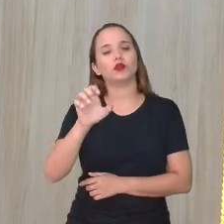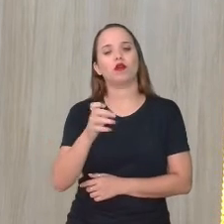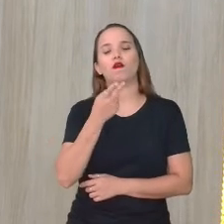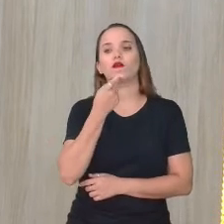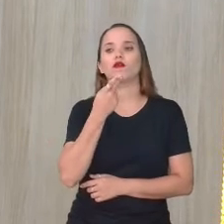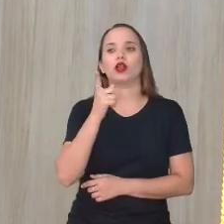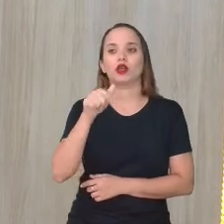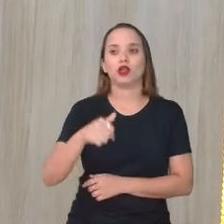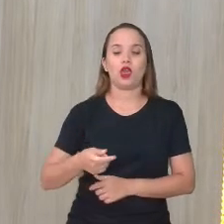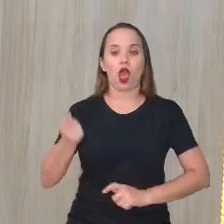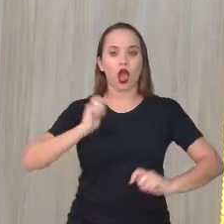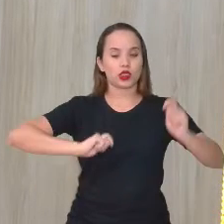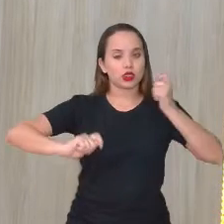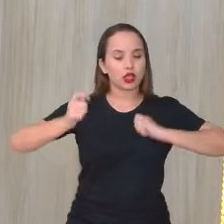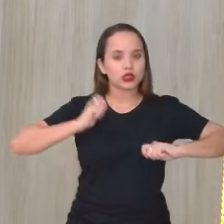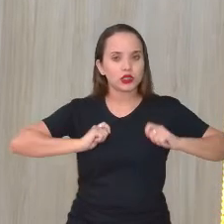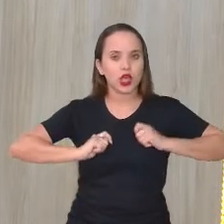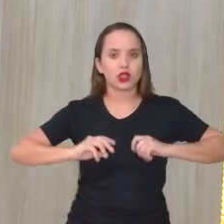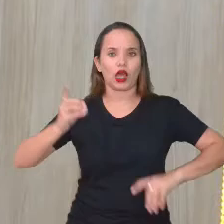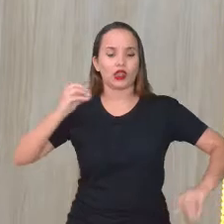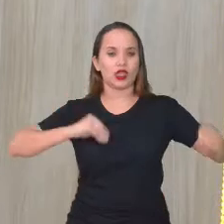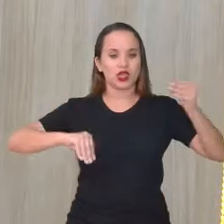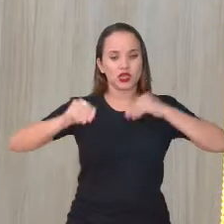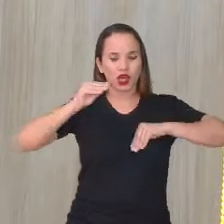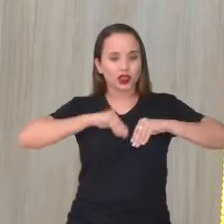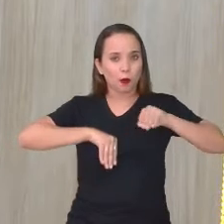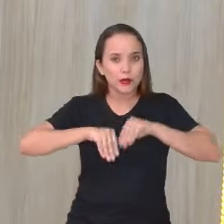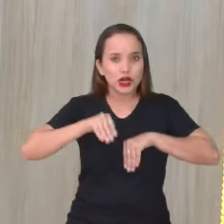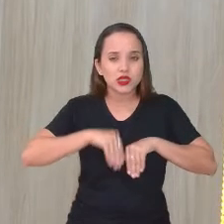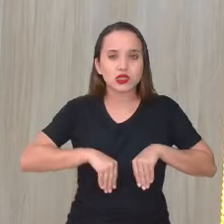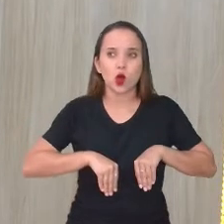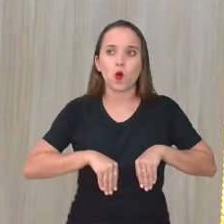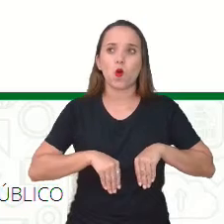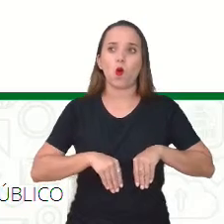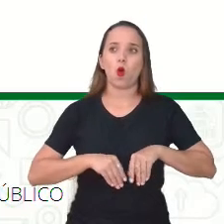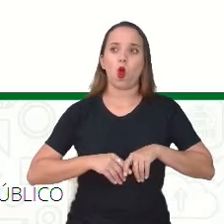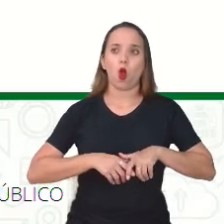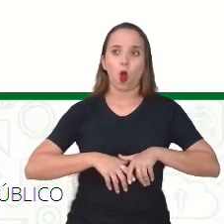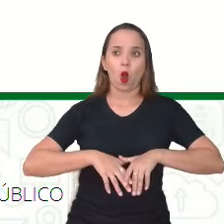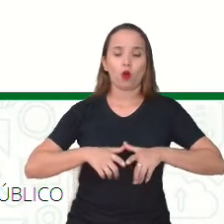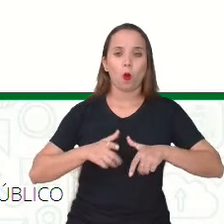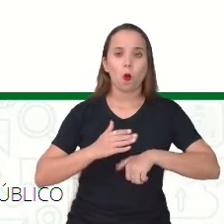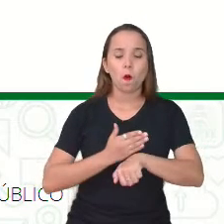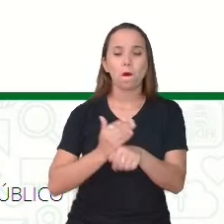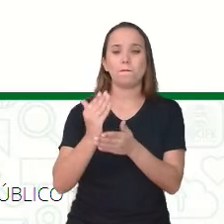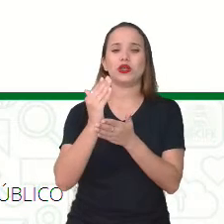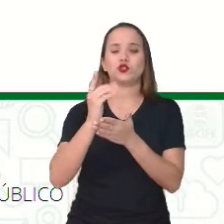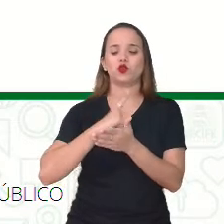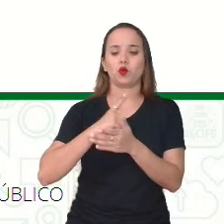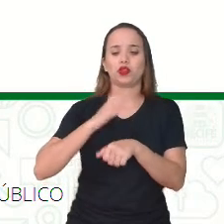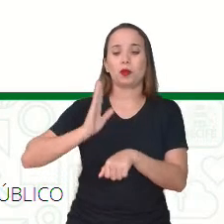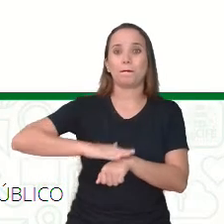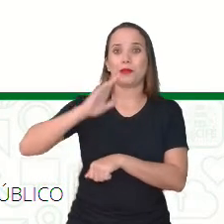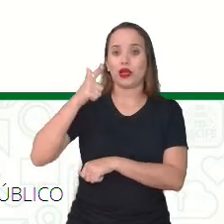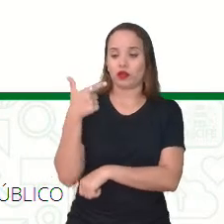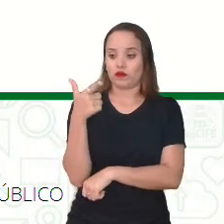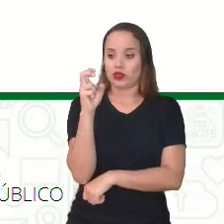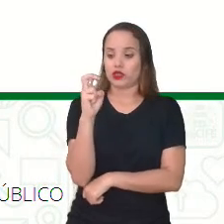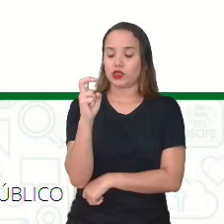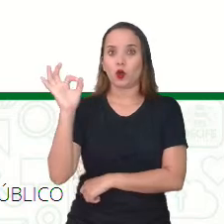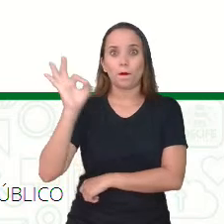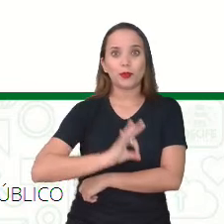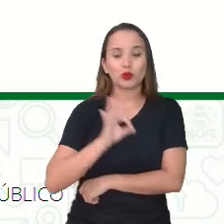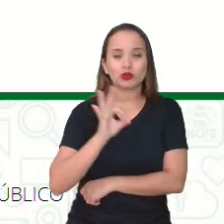ansiedade aumentaram mais de, deixa eu ver aqui, 25% apenas no primeiro ano